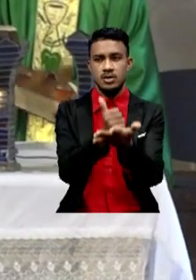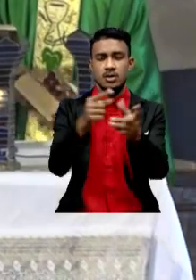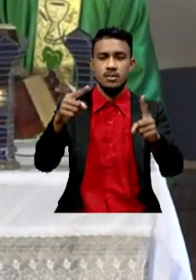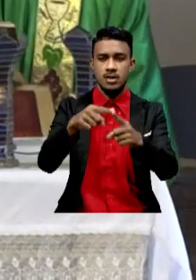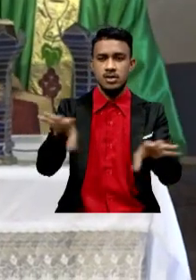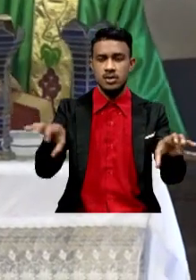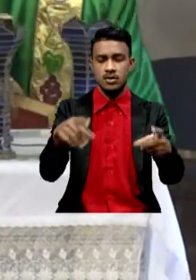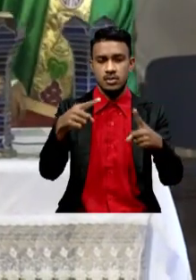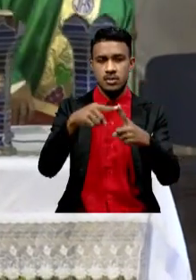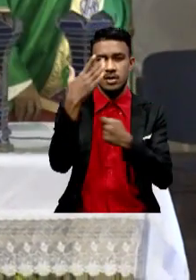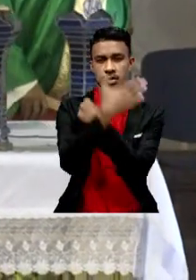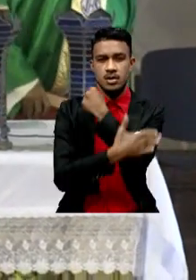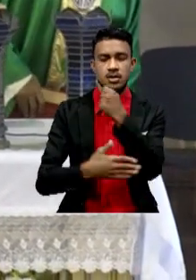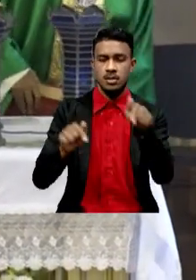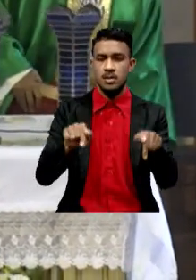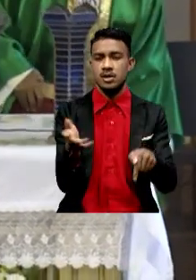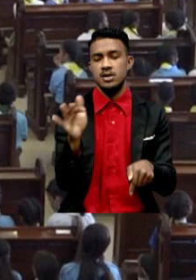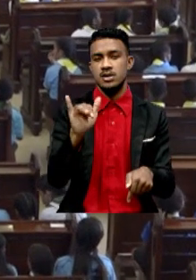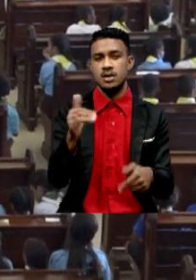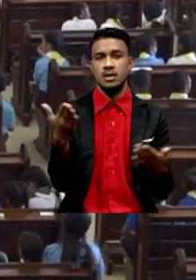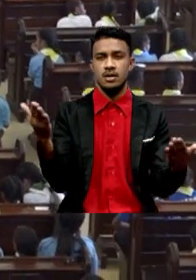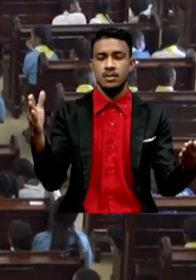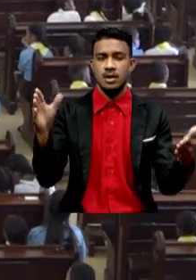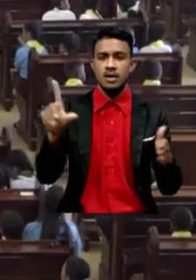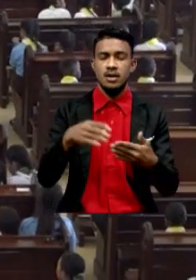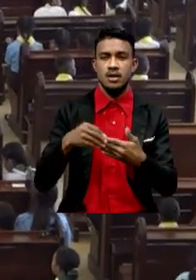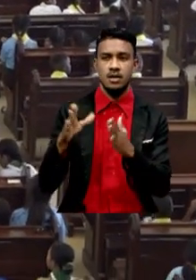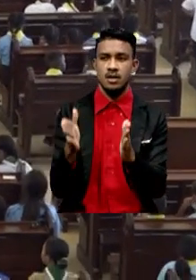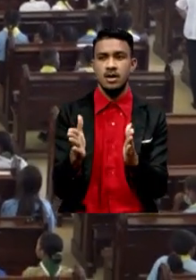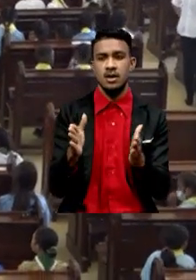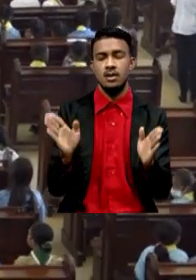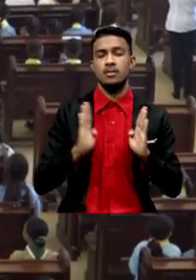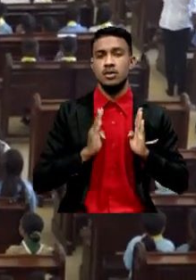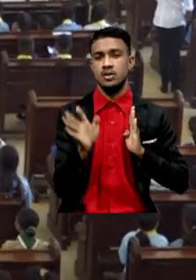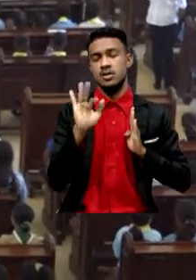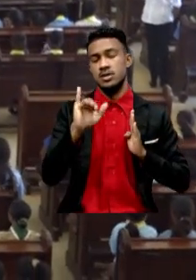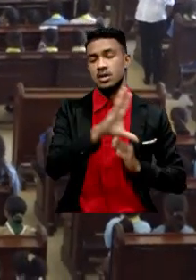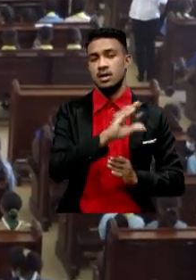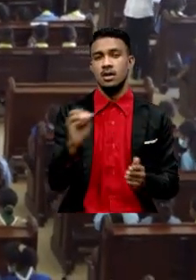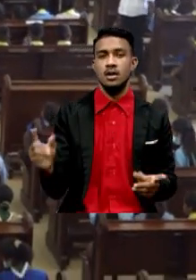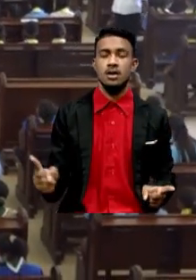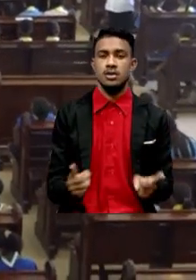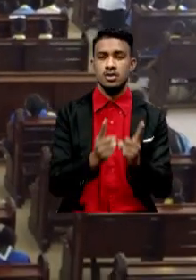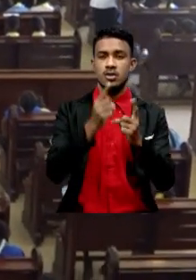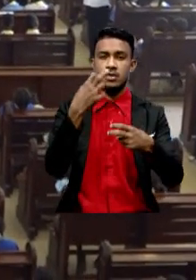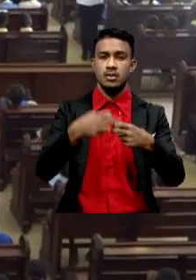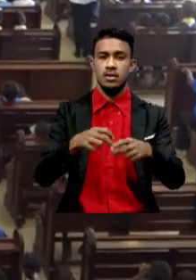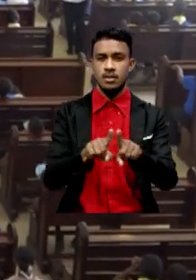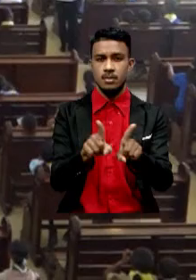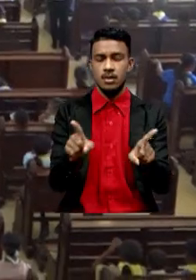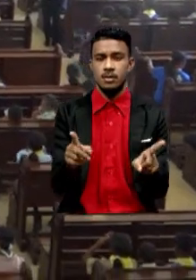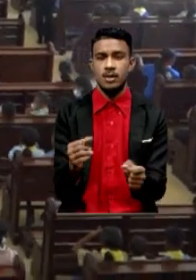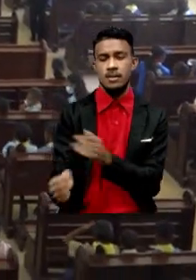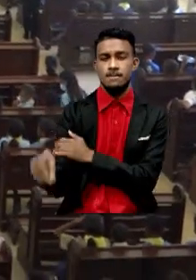da nação, né? Liliu Sira Nebe lidera órgão soberano Sira. Mas que durante né, a sur desafio barak, mas é firme na fatin,